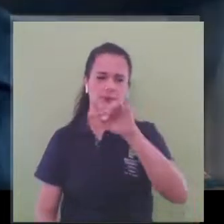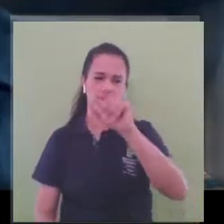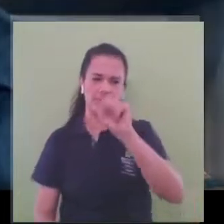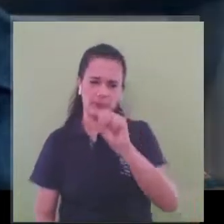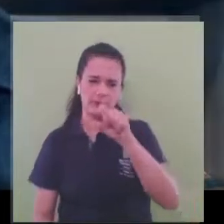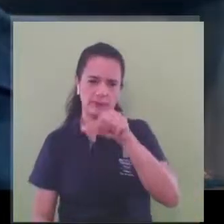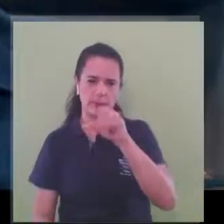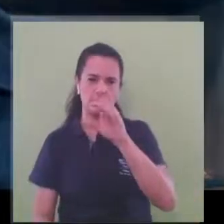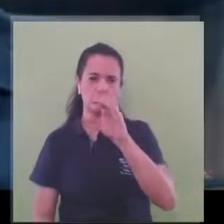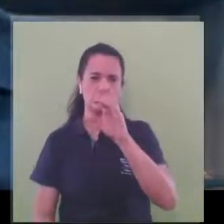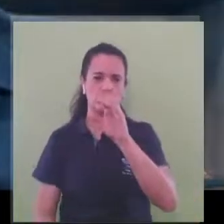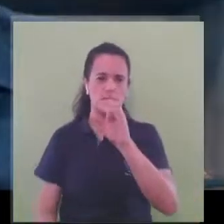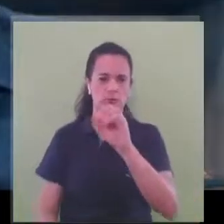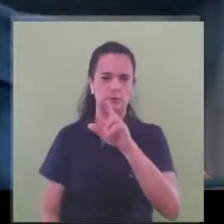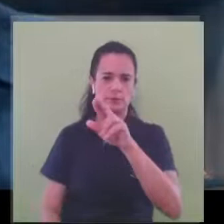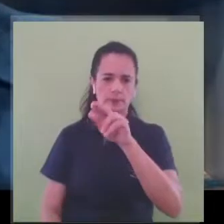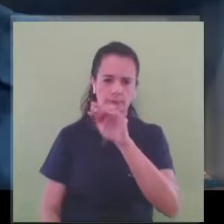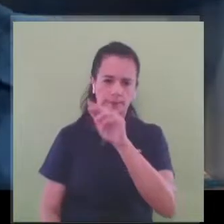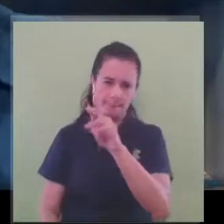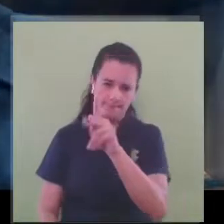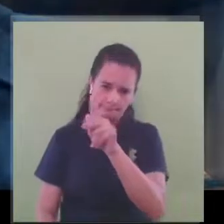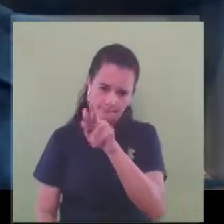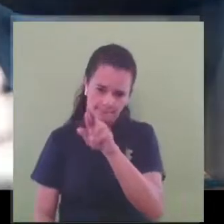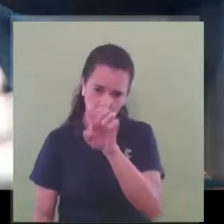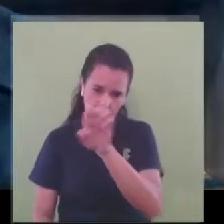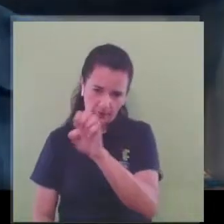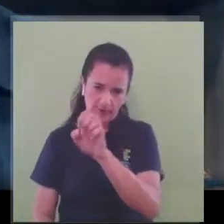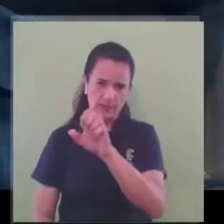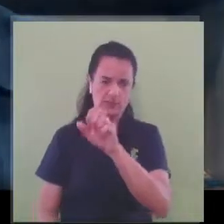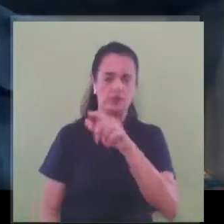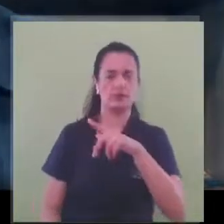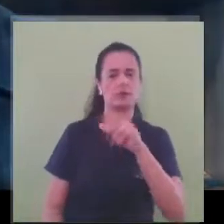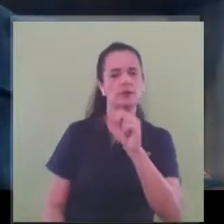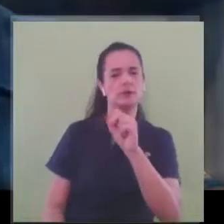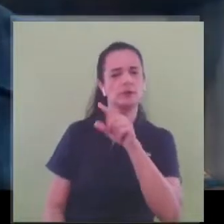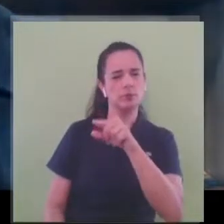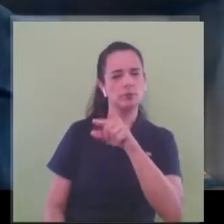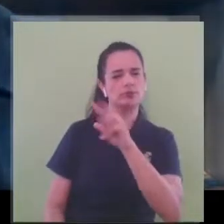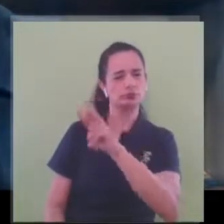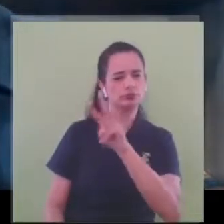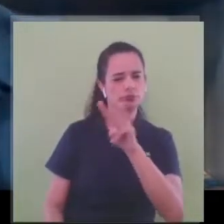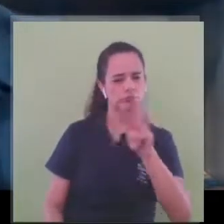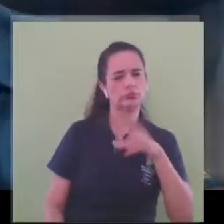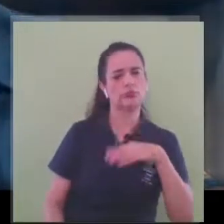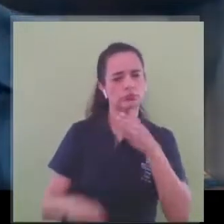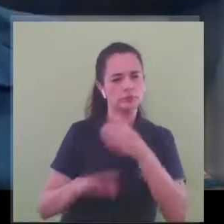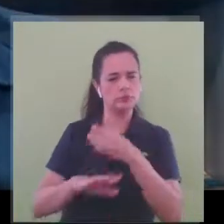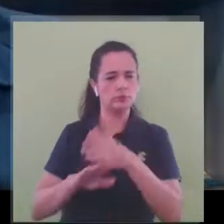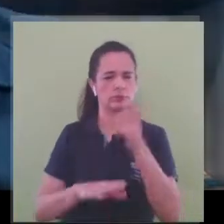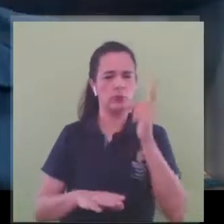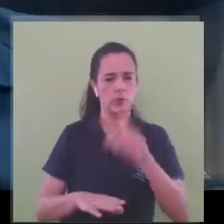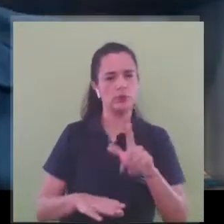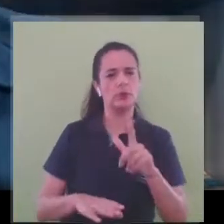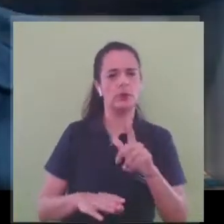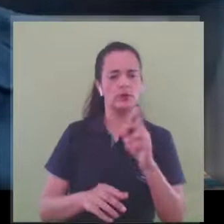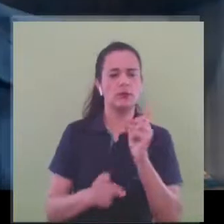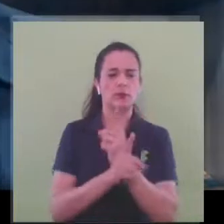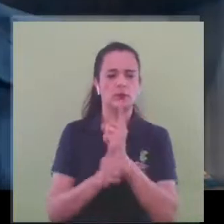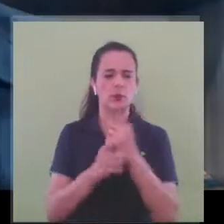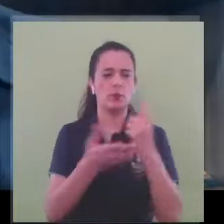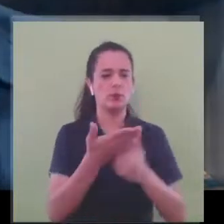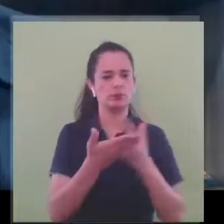trêsvias.wordpress.com, lá tem essas listas de livros que são livros mais para iniciar. E tem também a lista de